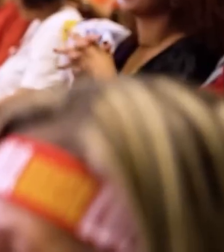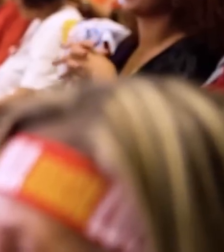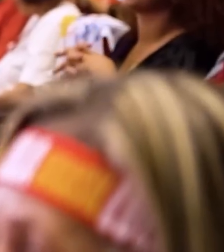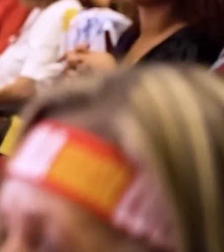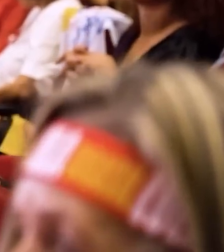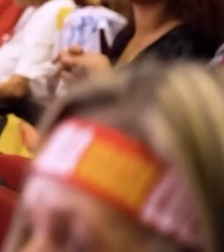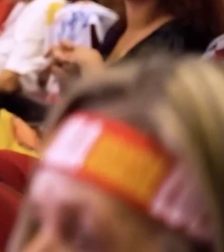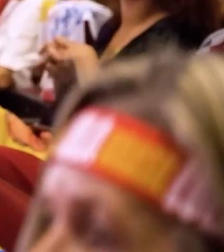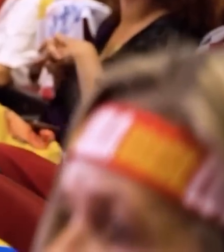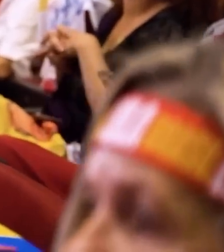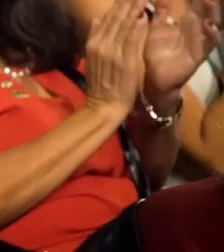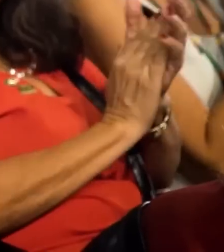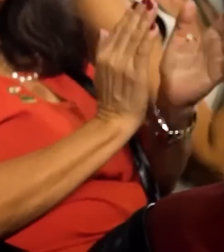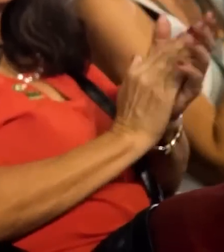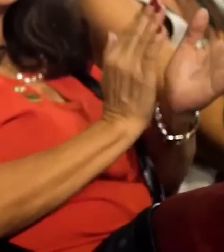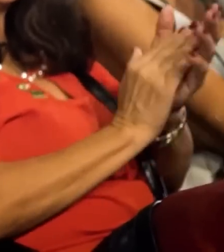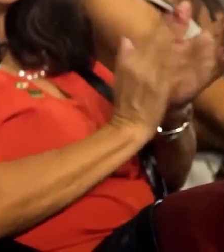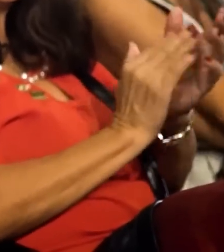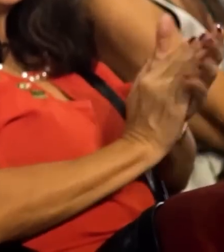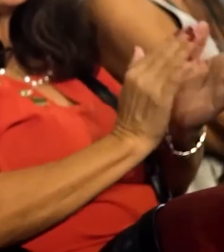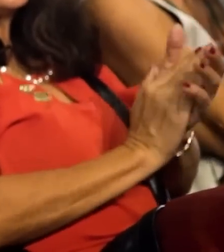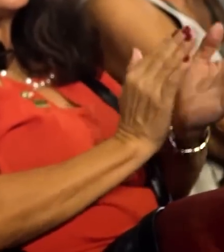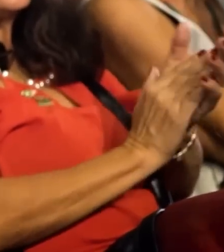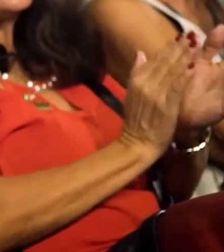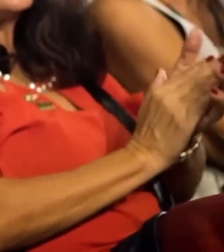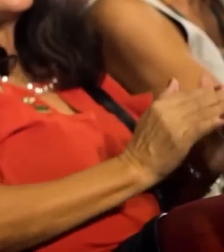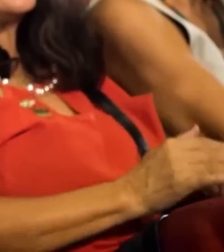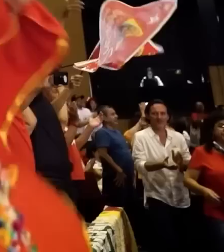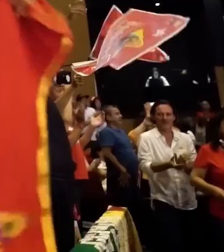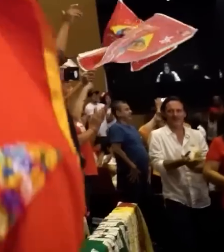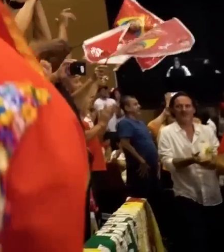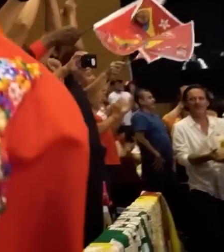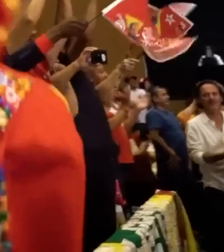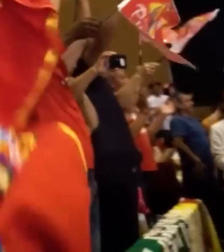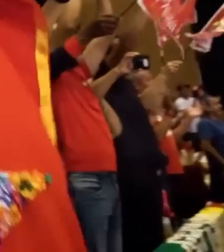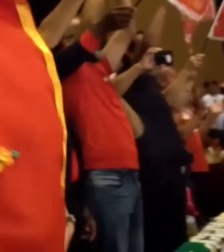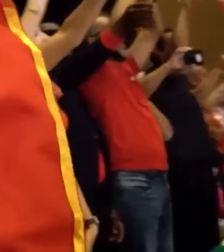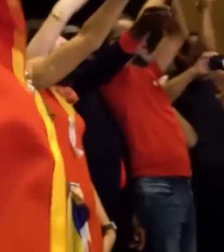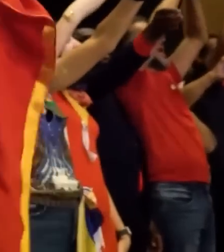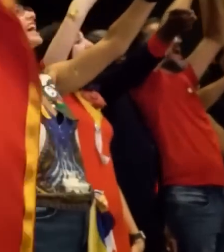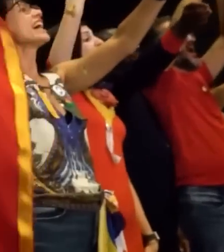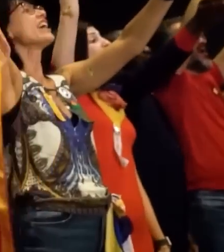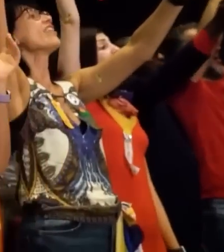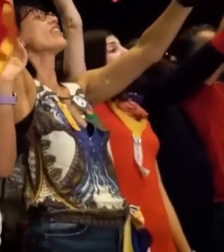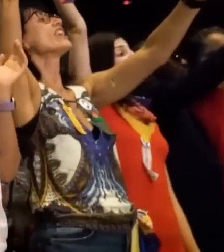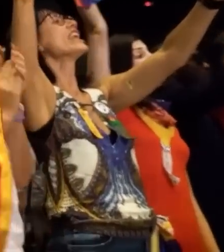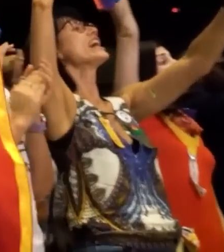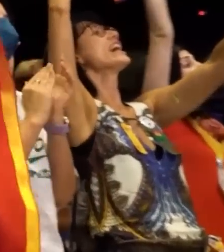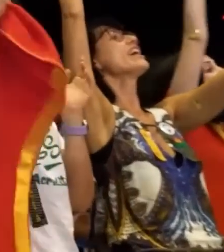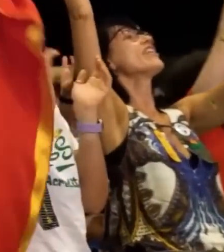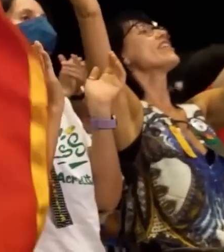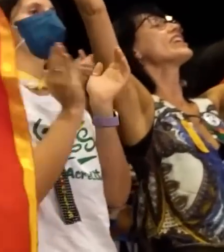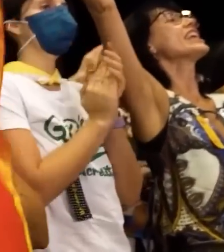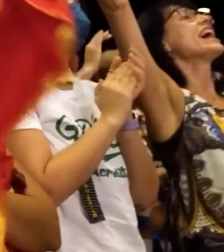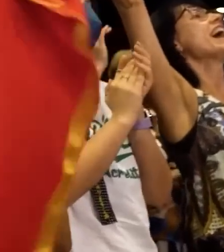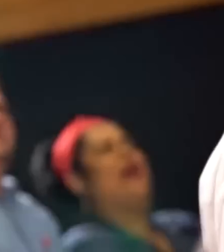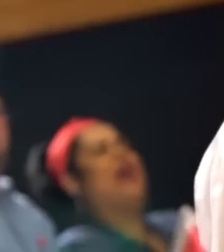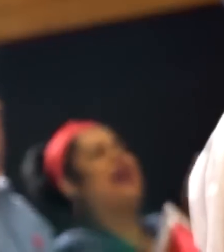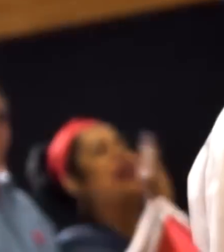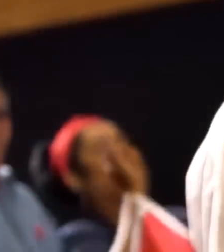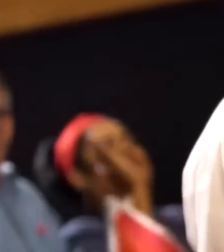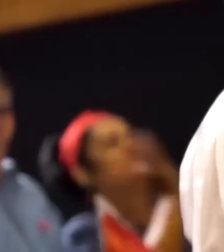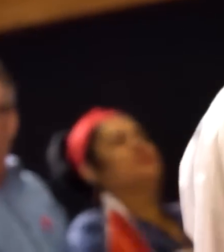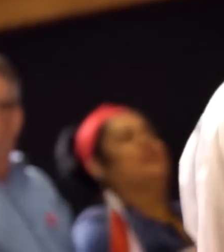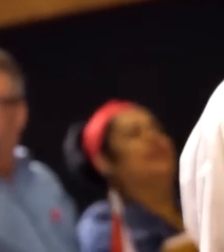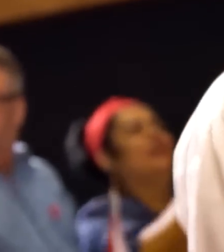povo. Felicidade, ou a gente reparte, ou a gente perde, porque não é possível a gente ser feliz